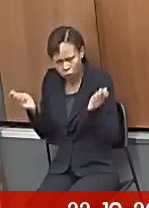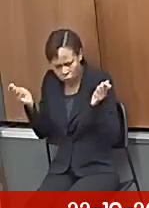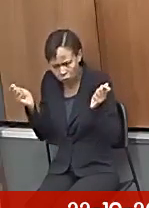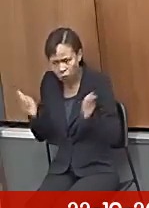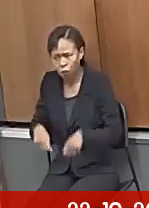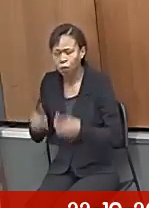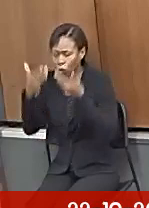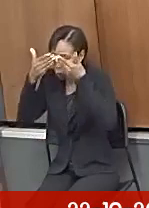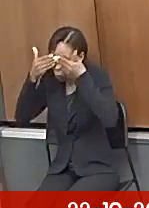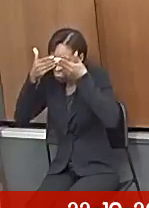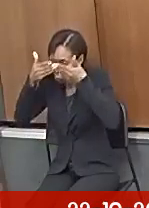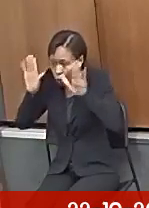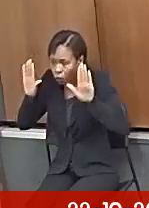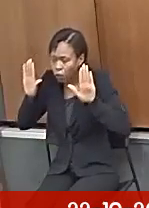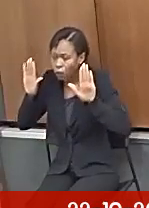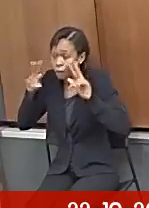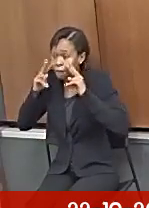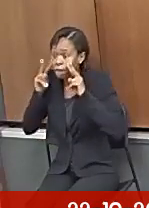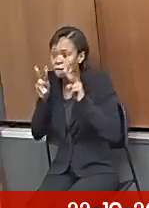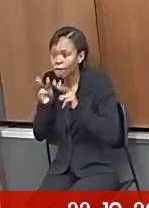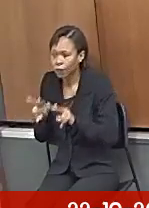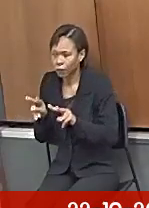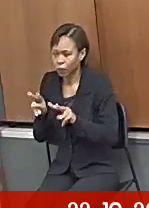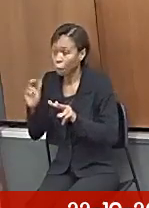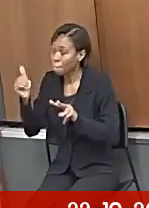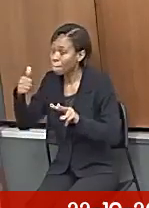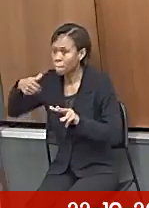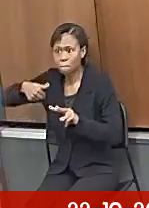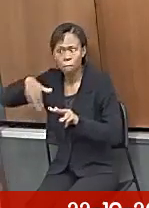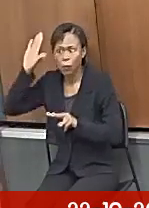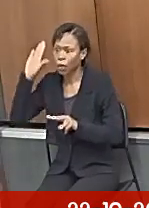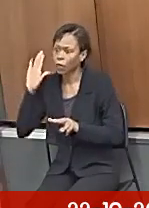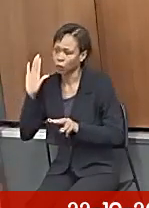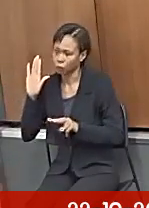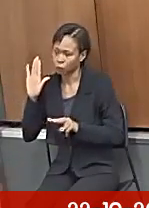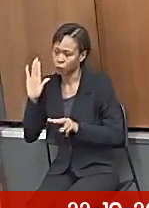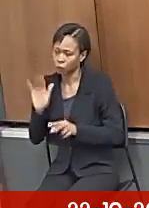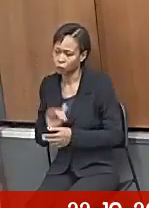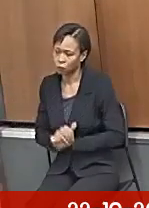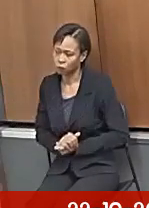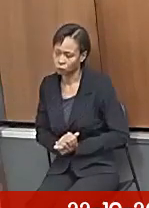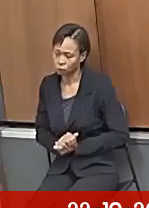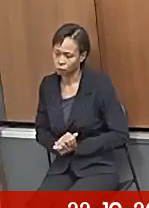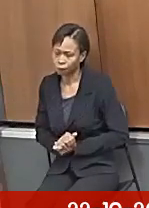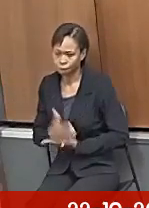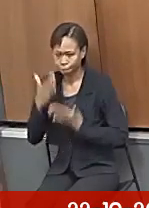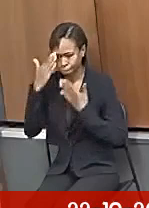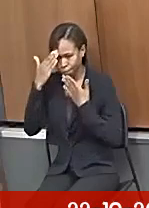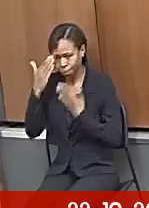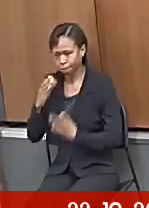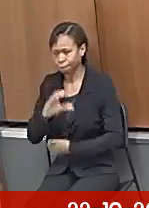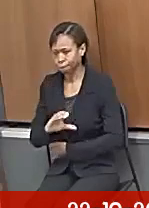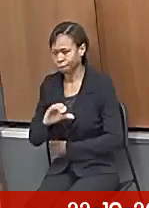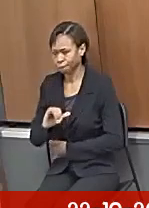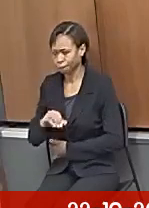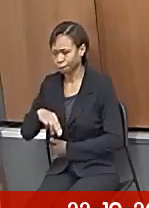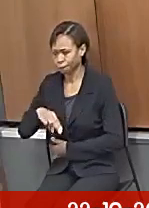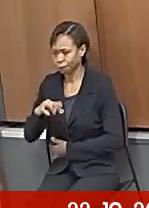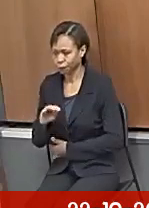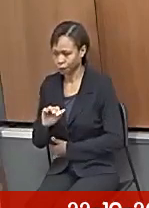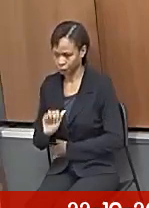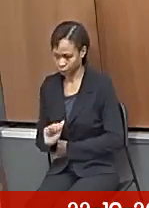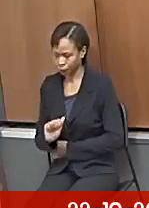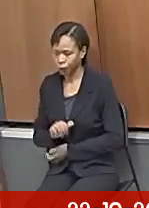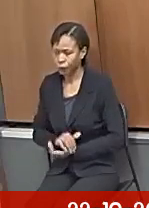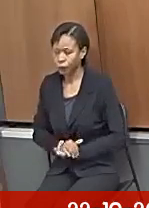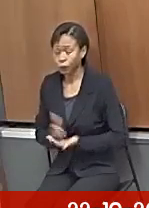abrir os olhos e enxergar além daquilo que se quer ver. Muito obrigado, Cíntia.